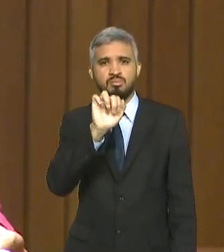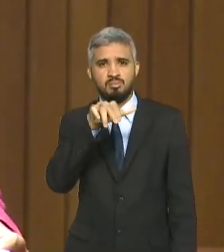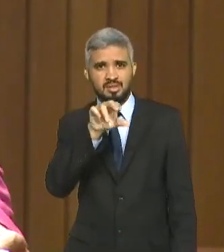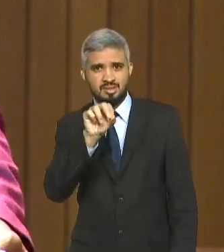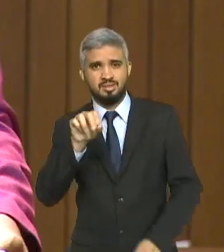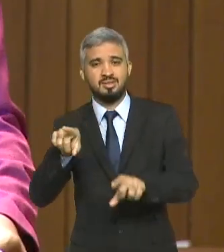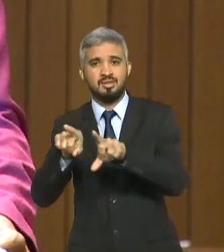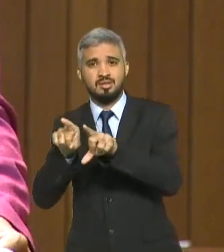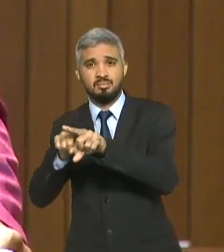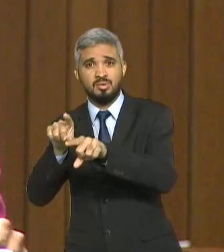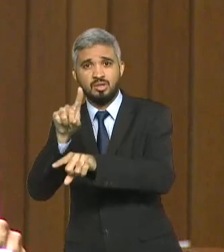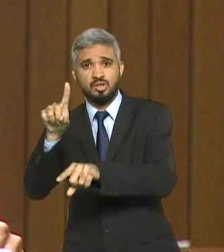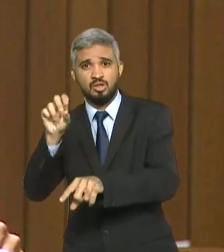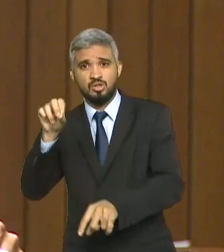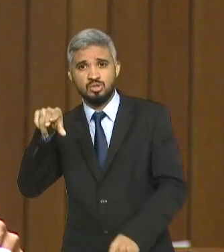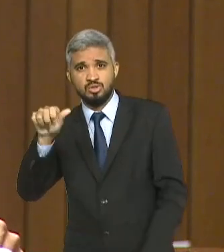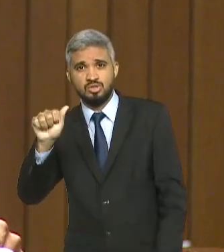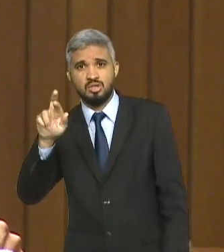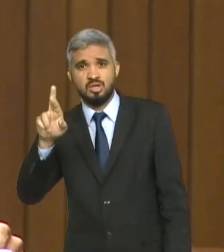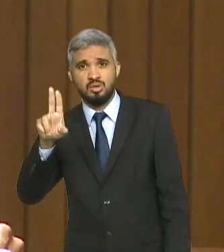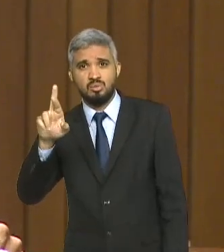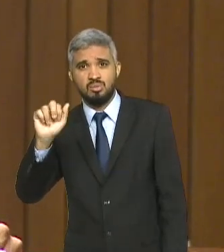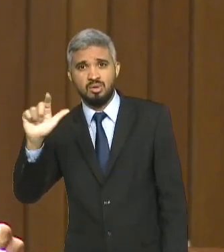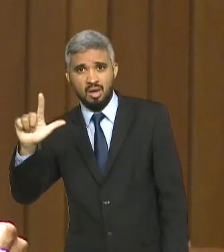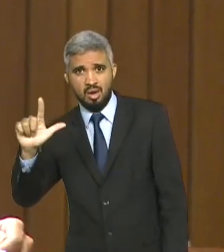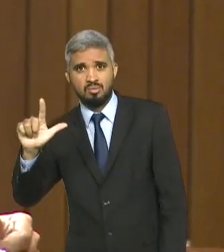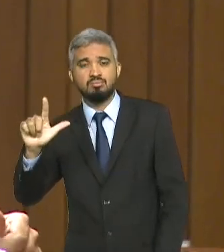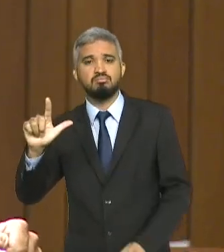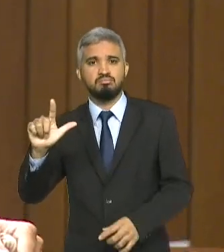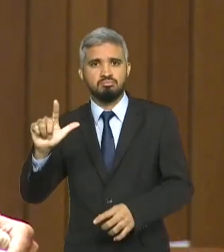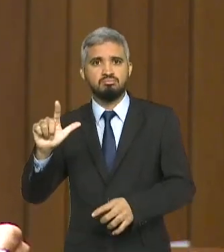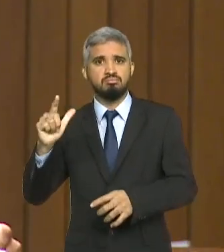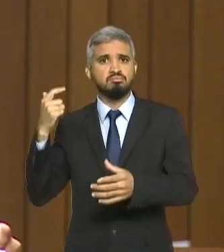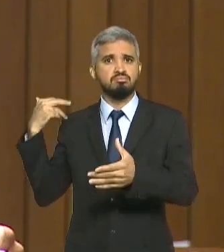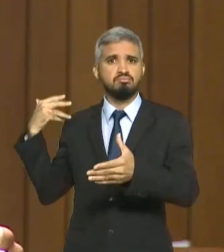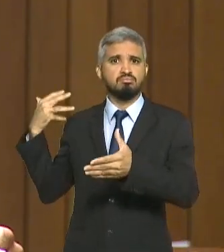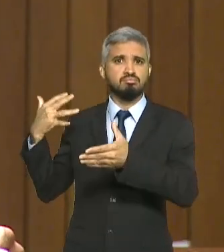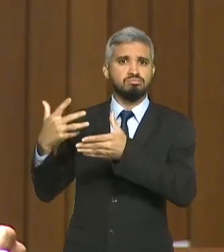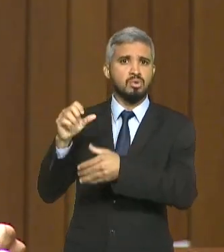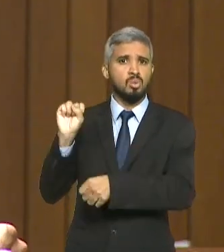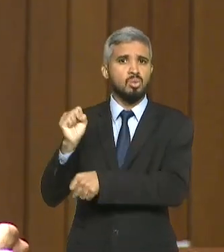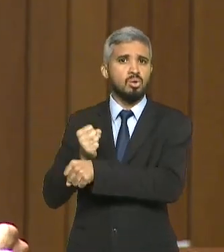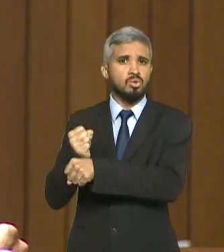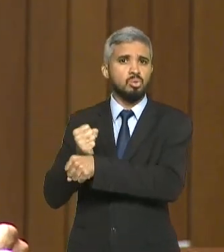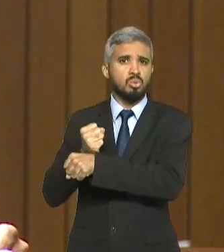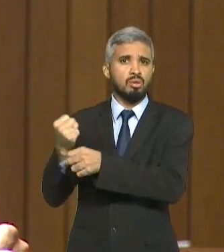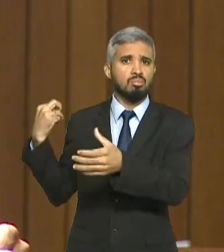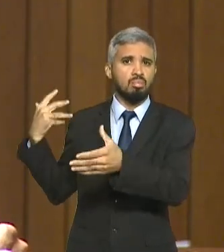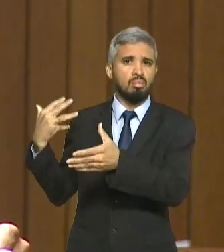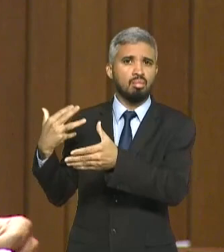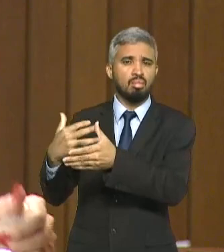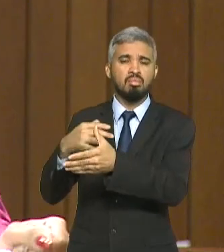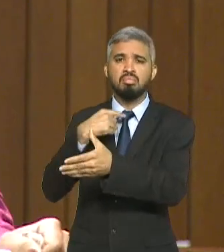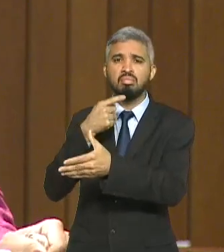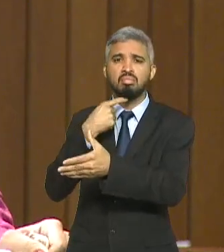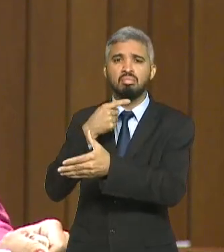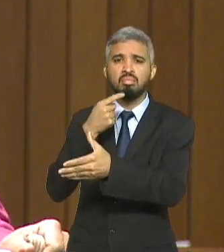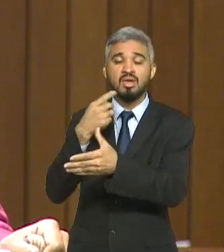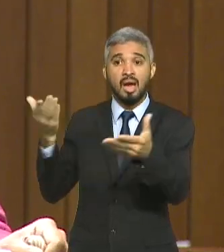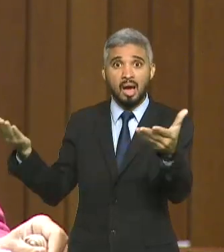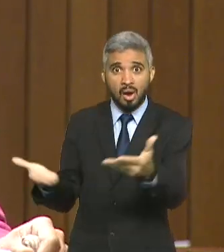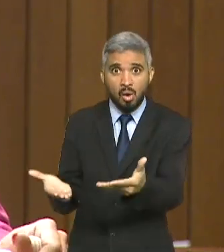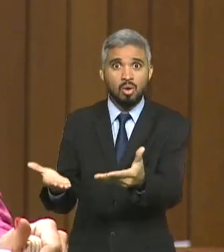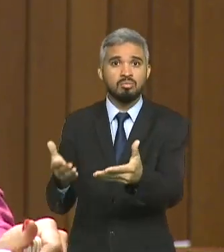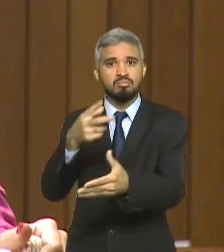ano, o que não foi feito em 8 anos. Então, vi a semana passada, o meu nobre colega, da qual tenho muita consideração,